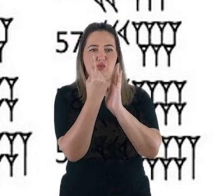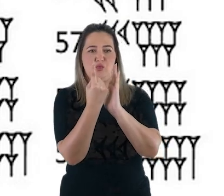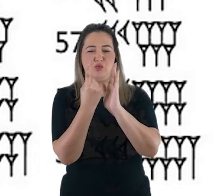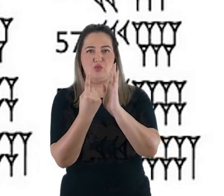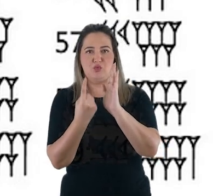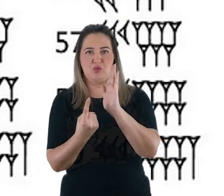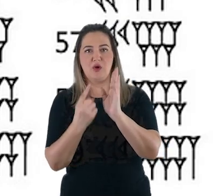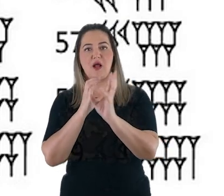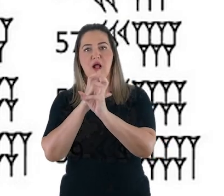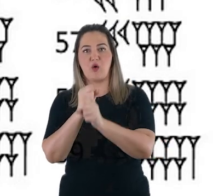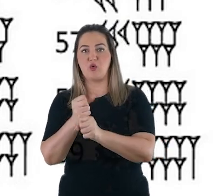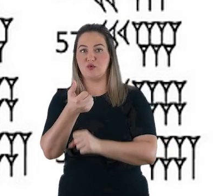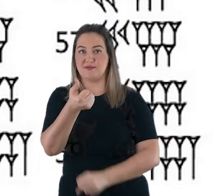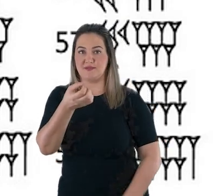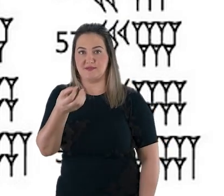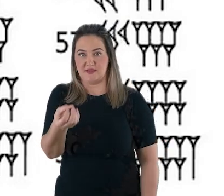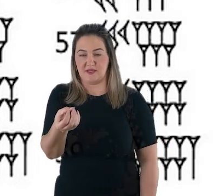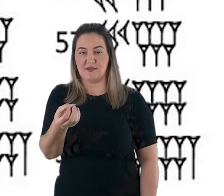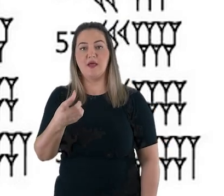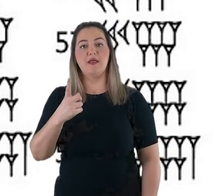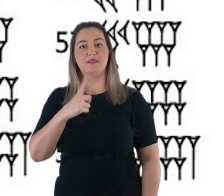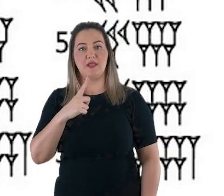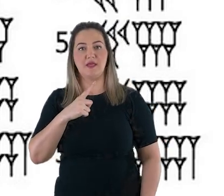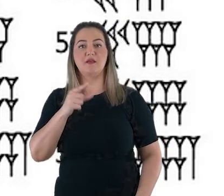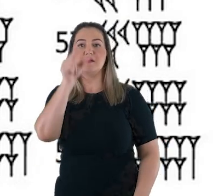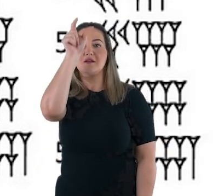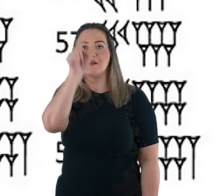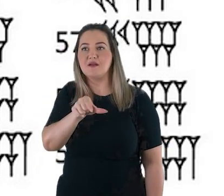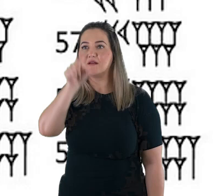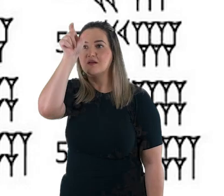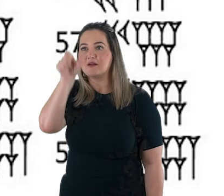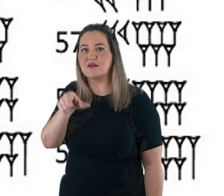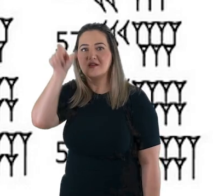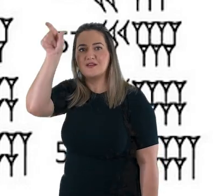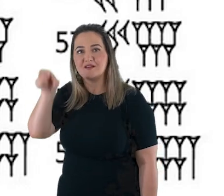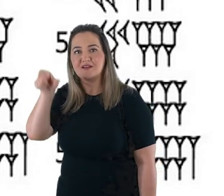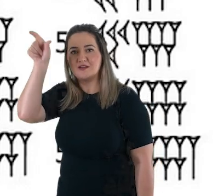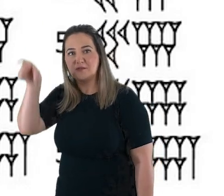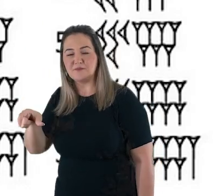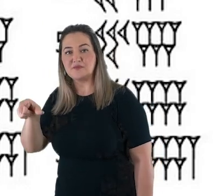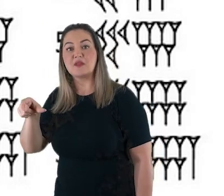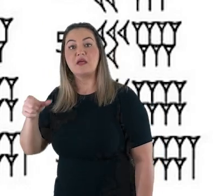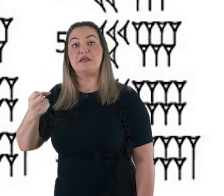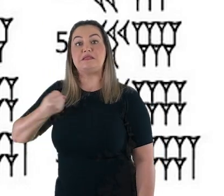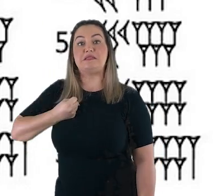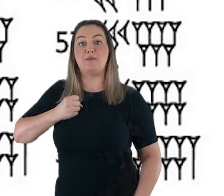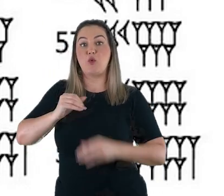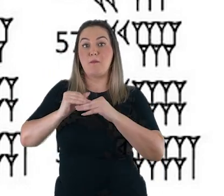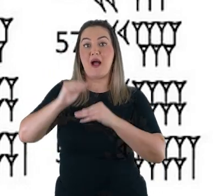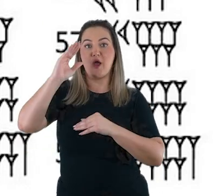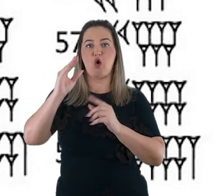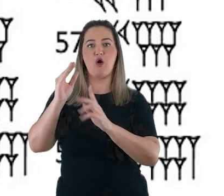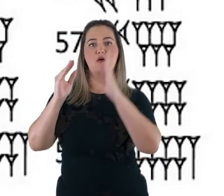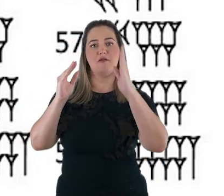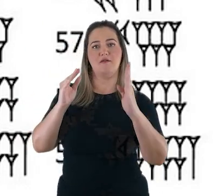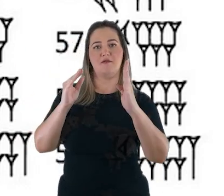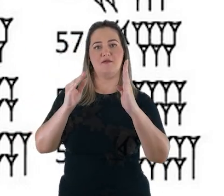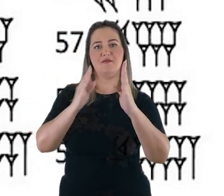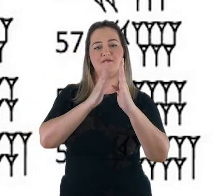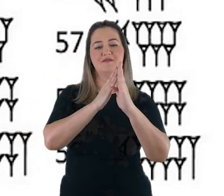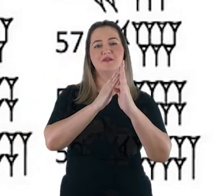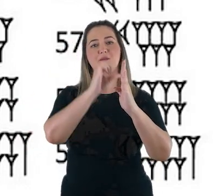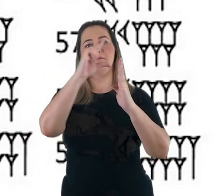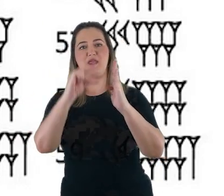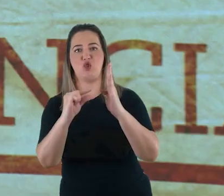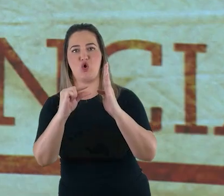60 e os símbolos são desenhados horizontalmente, sendo que o símbolo que representa a maior potência fica à esquerda